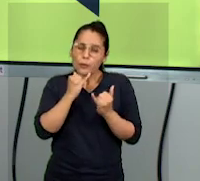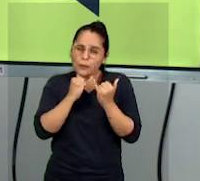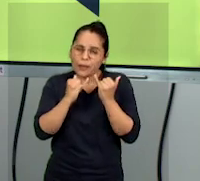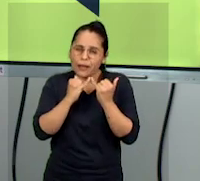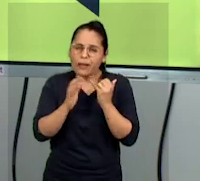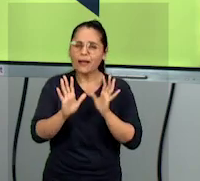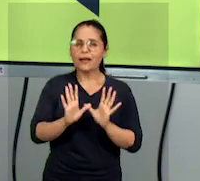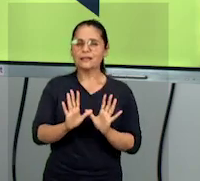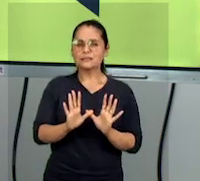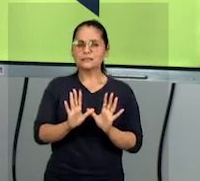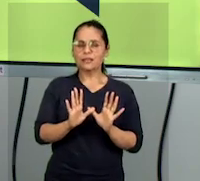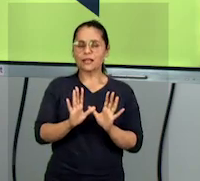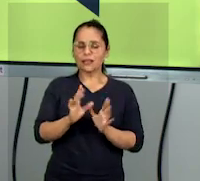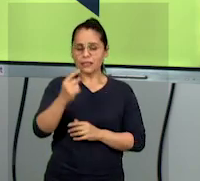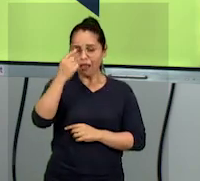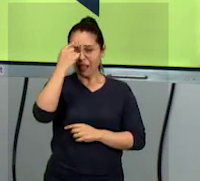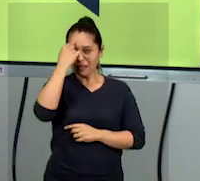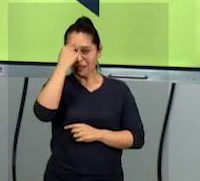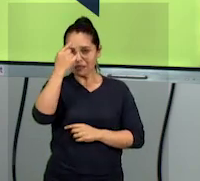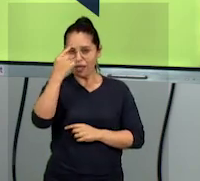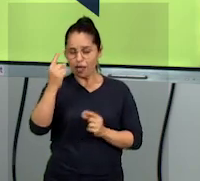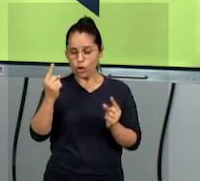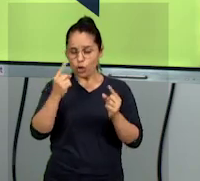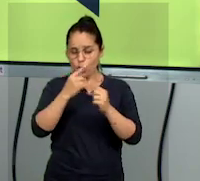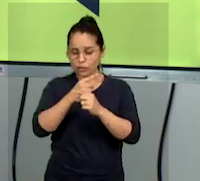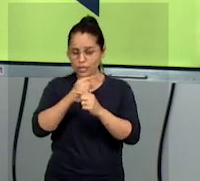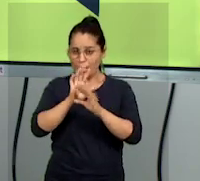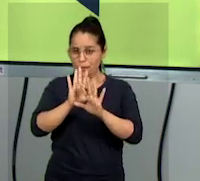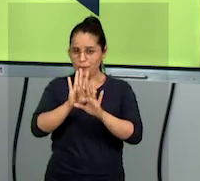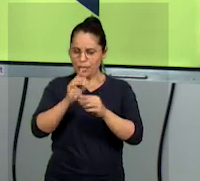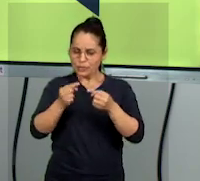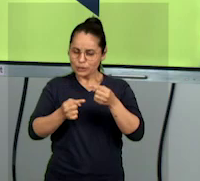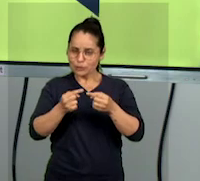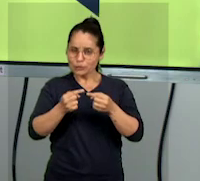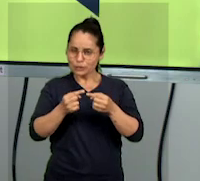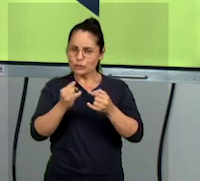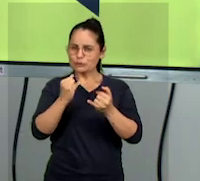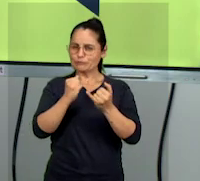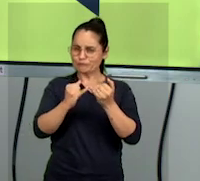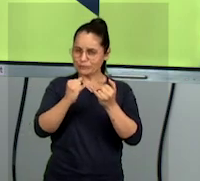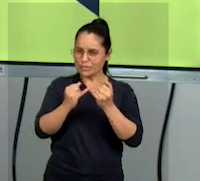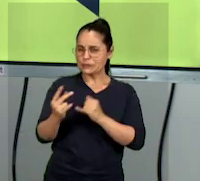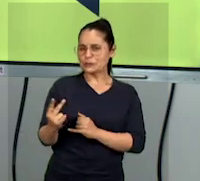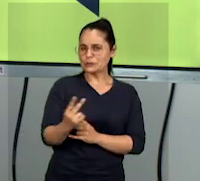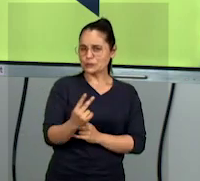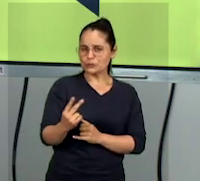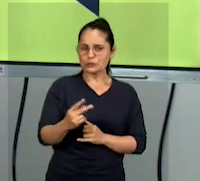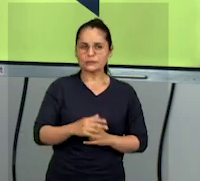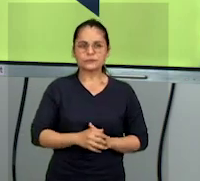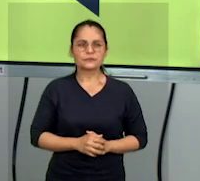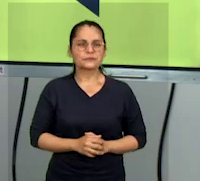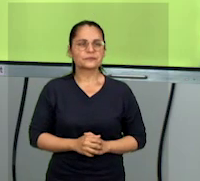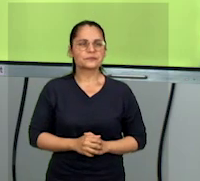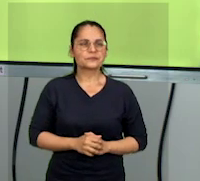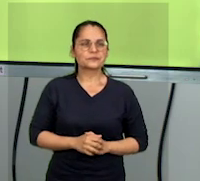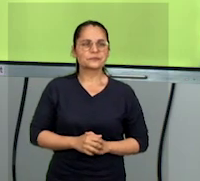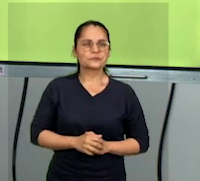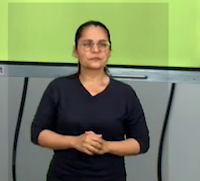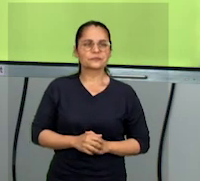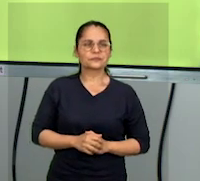ideias contrárias, mas no final das contas a política seria muito parecida entre esses dois.